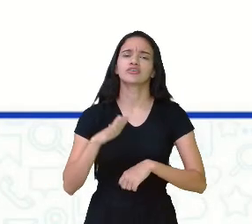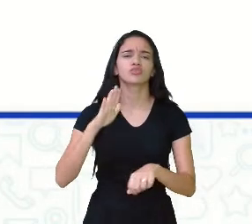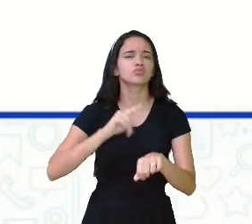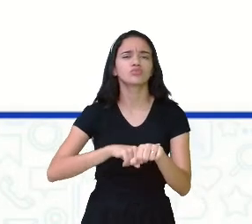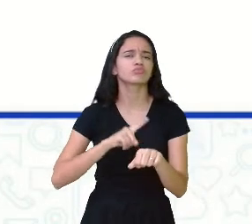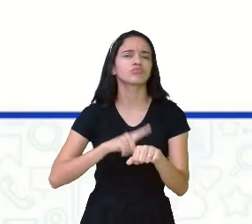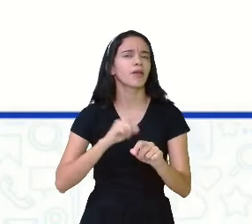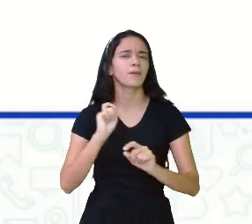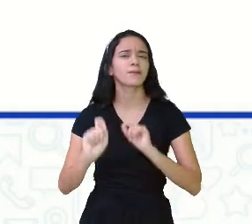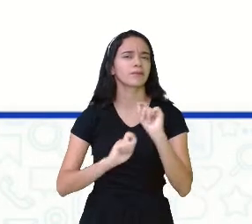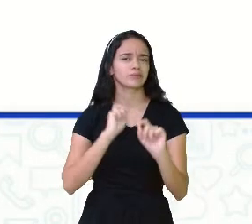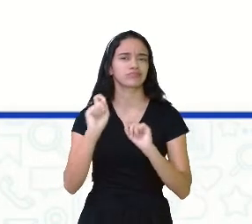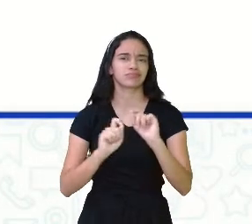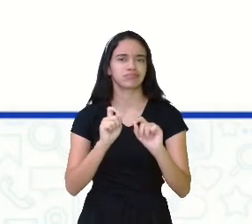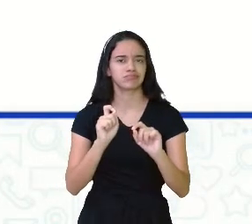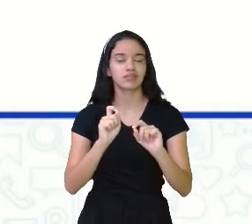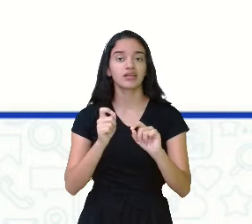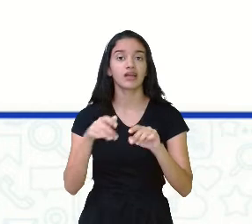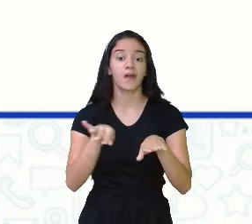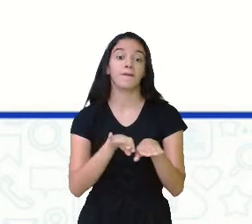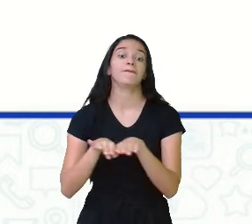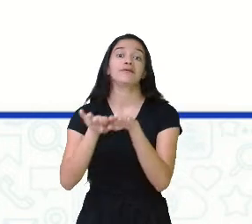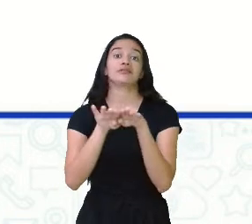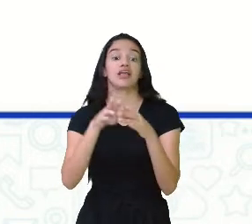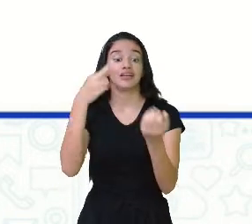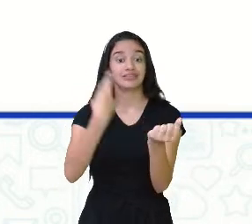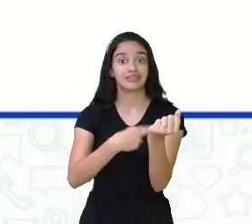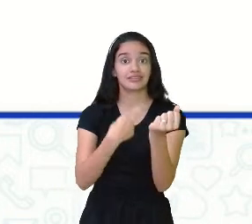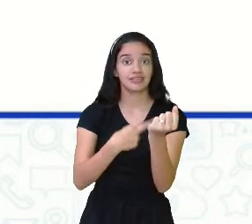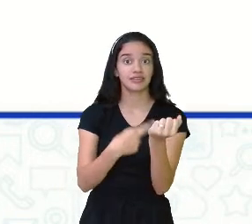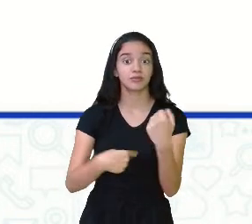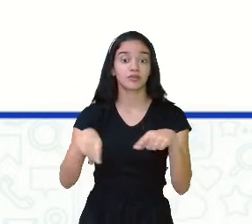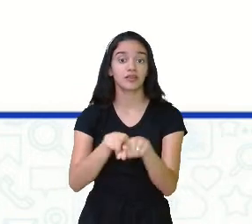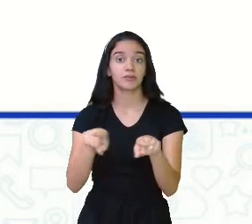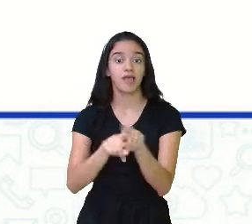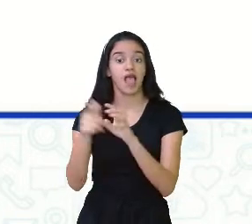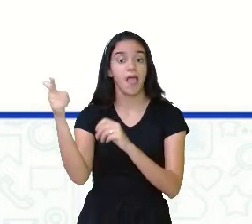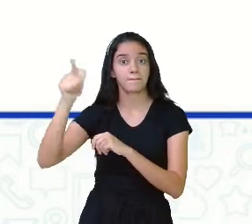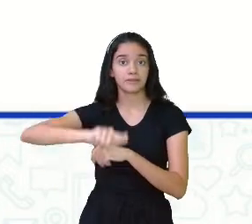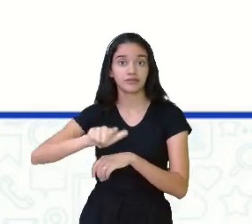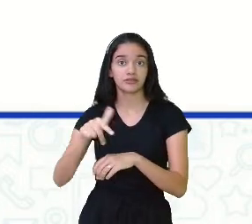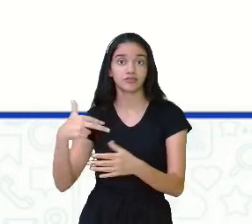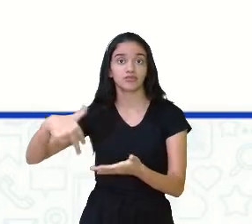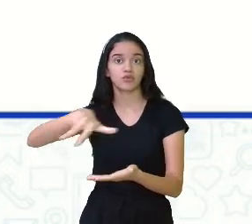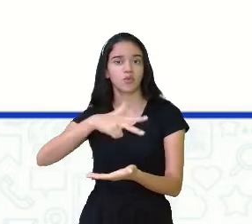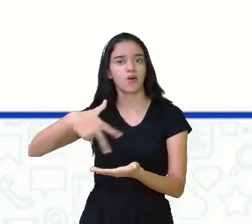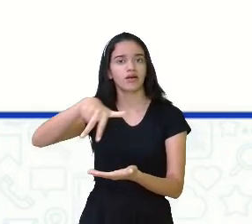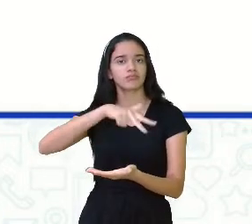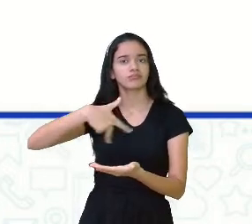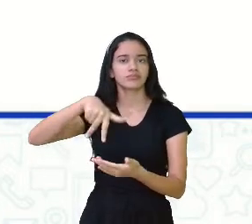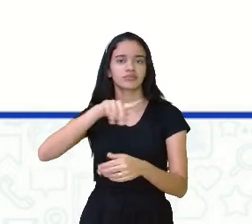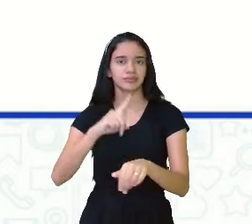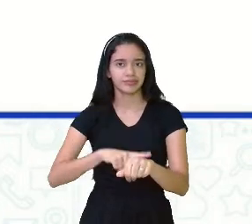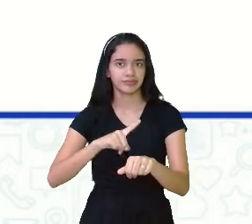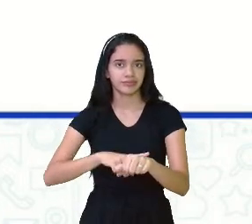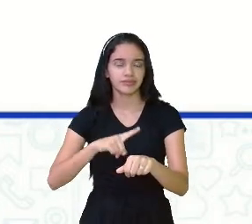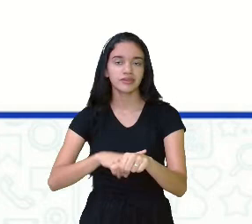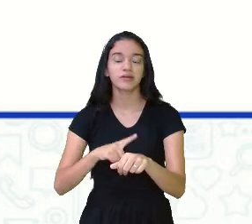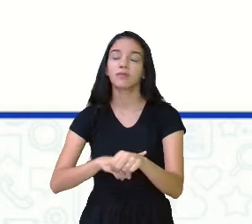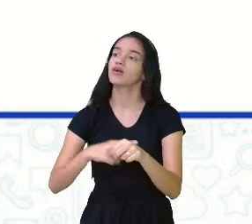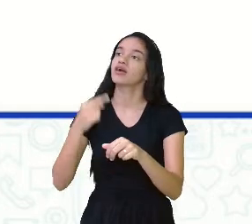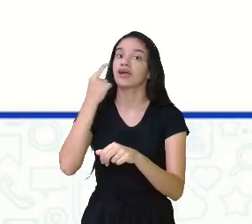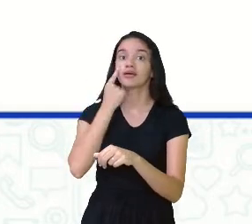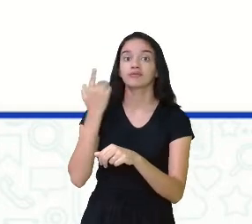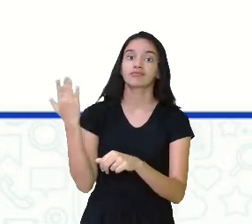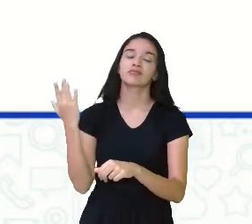o tempo, né? Será o tempo? Os padrões de ritmo e repetição de uma dança são chamados de tempo. É esse elemento